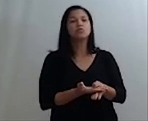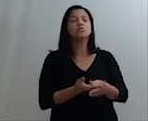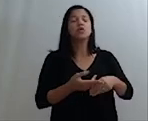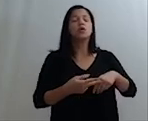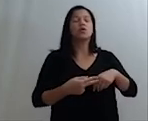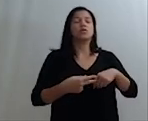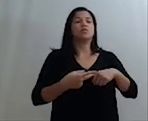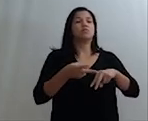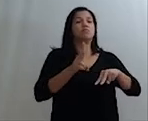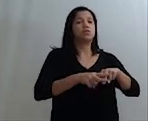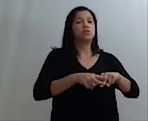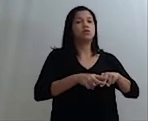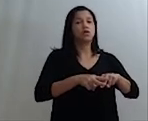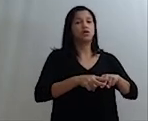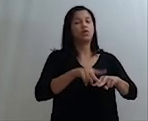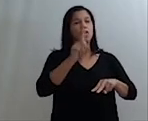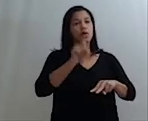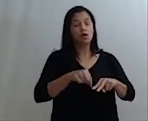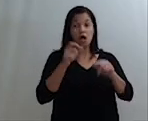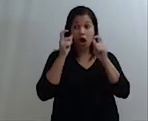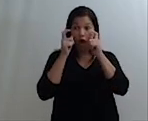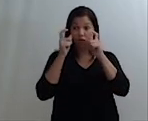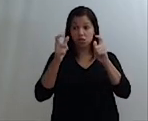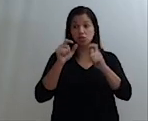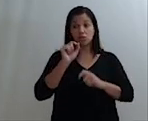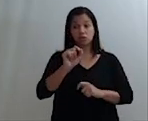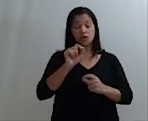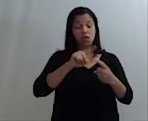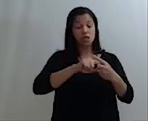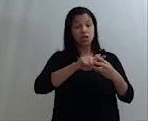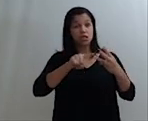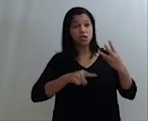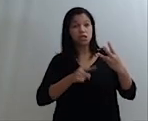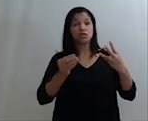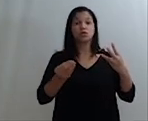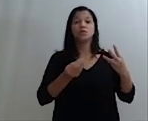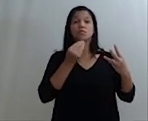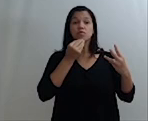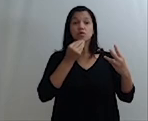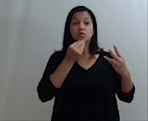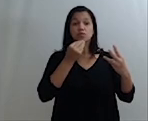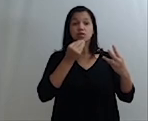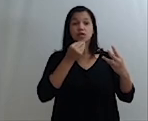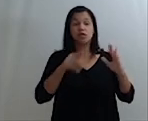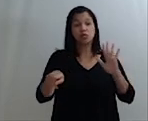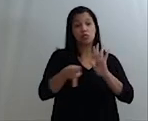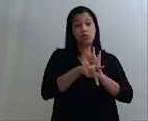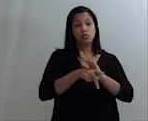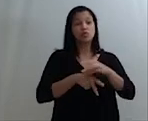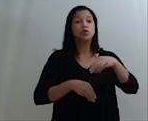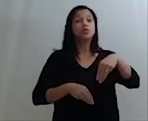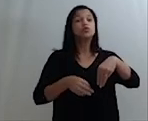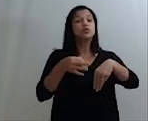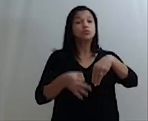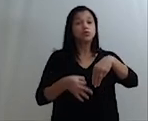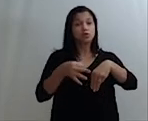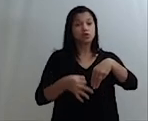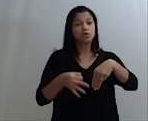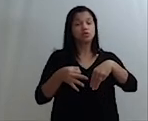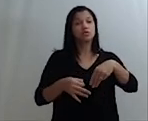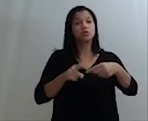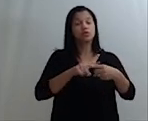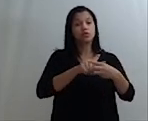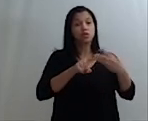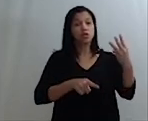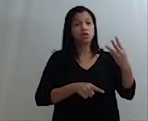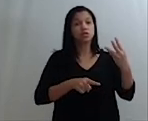de chamar a atenção são as três hipóteses tratadas naquela ocasião pelo Ministro Rogério esqui de possibilidades do